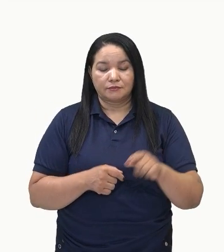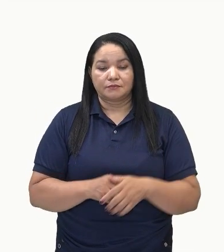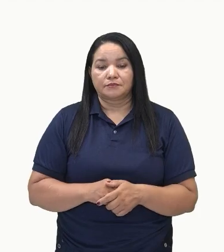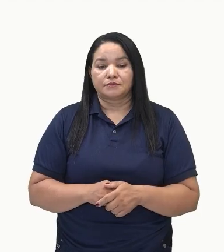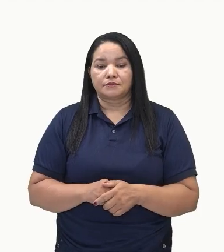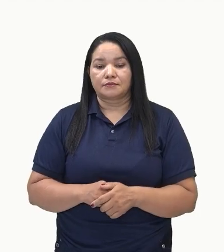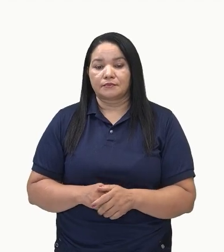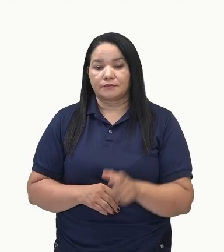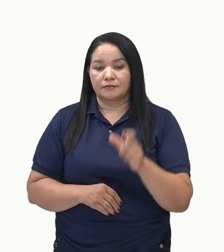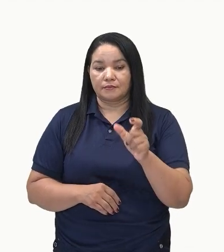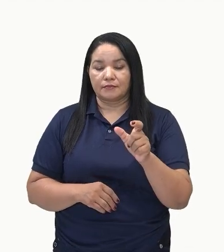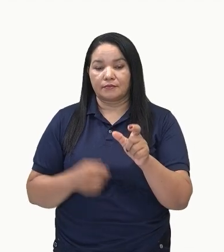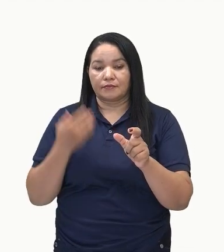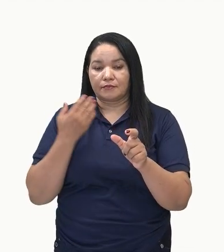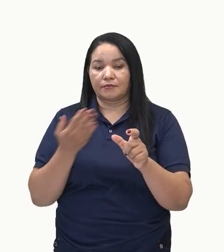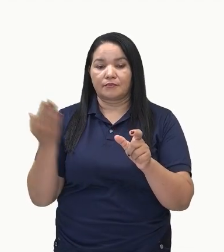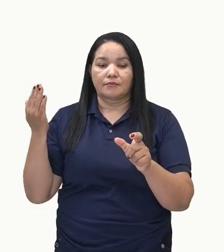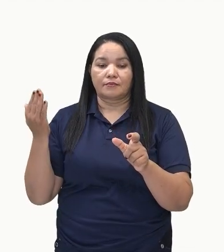deixa eu apagar aqui.